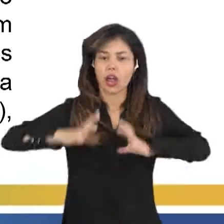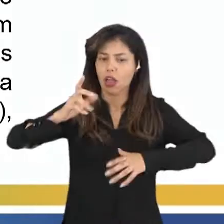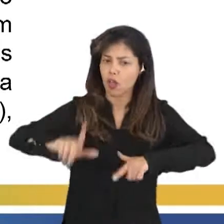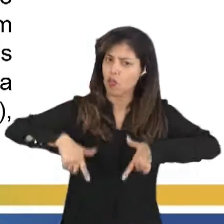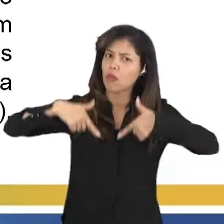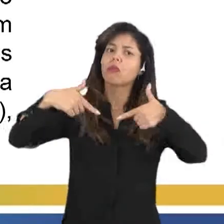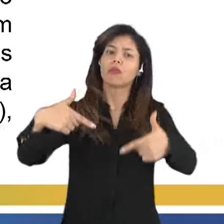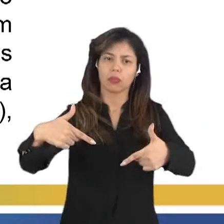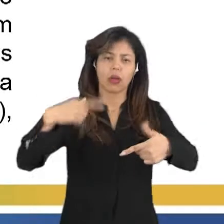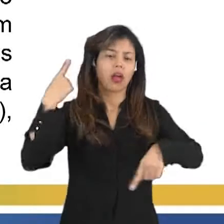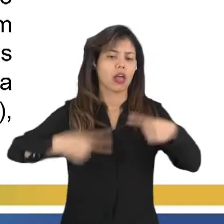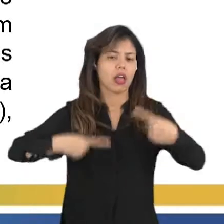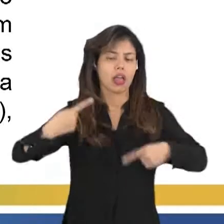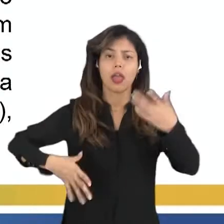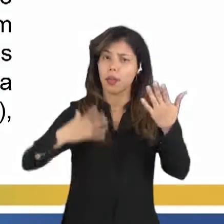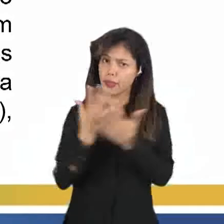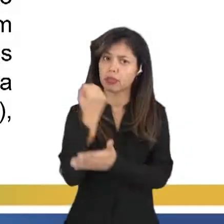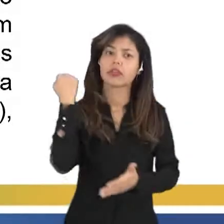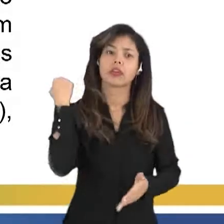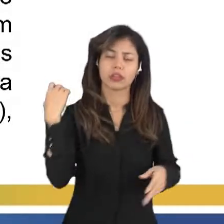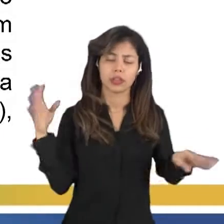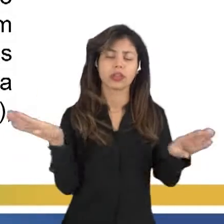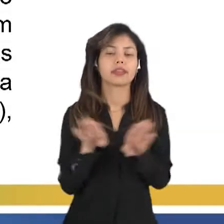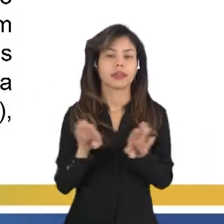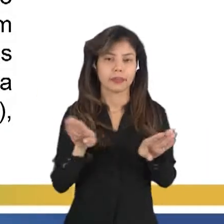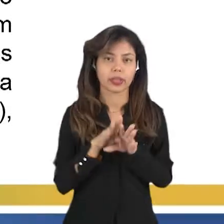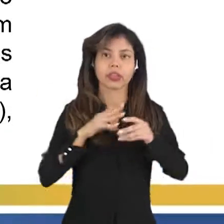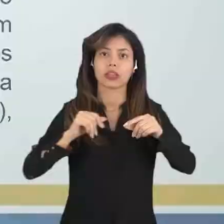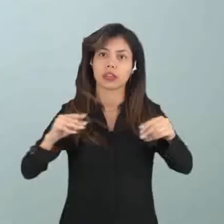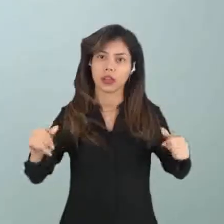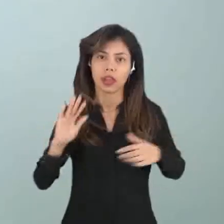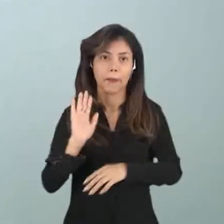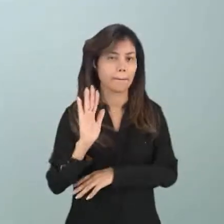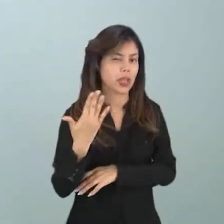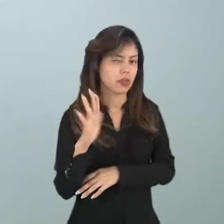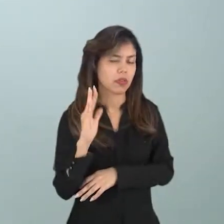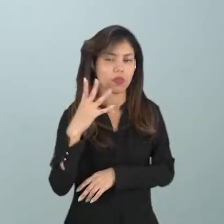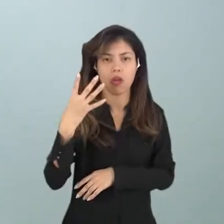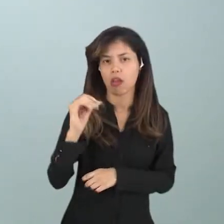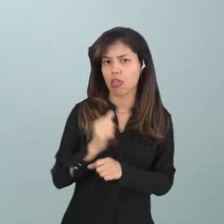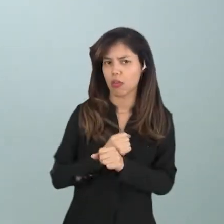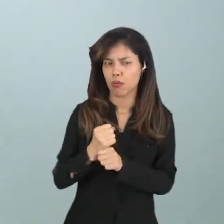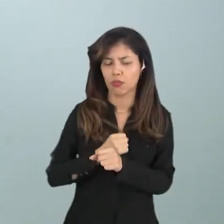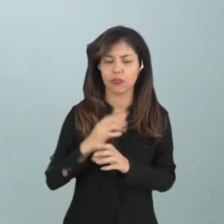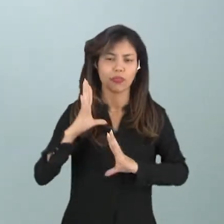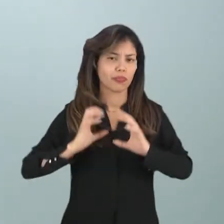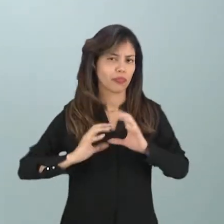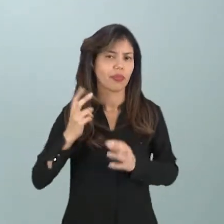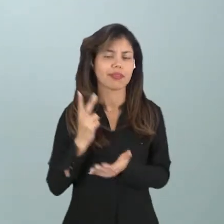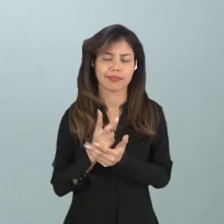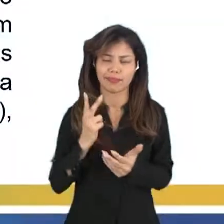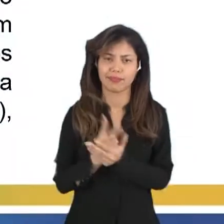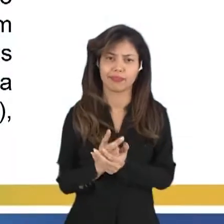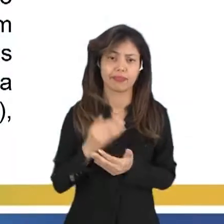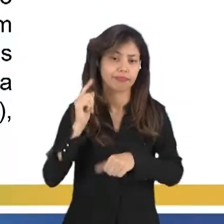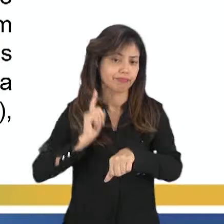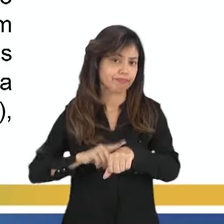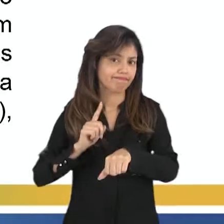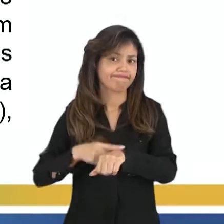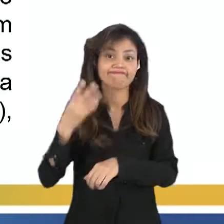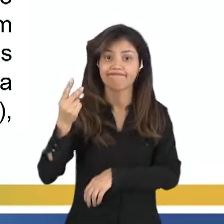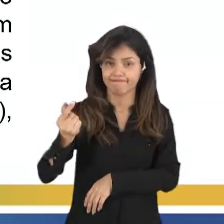independência política e territorial há pelo menos 40 anos. Em todo esse tempo, as nações que